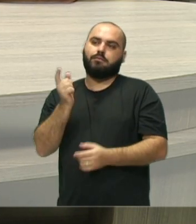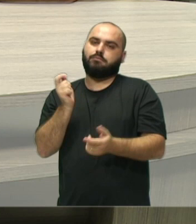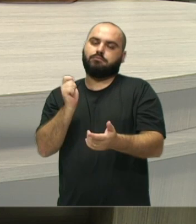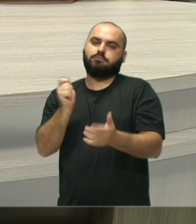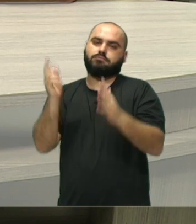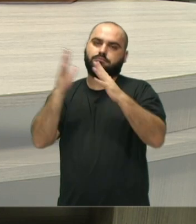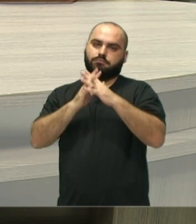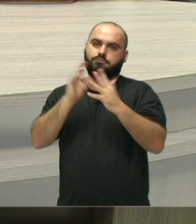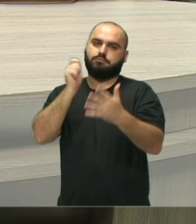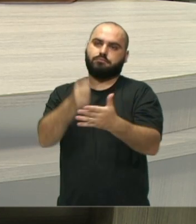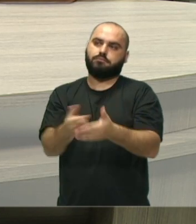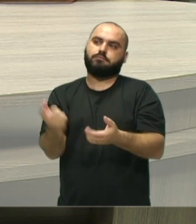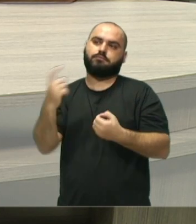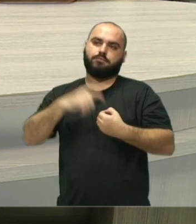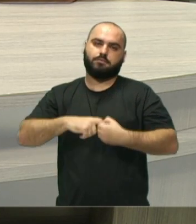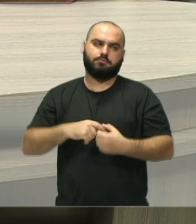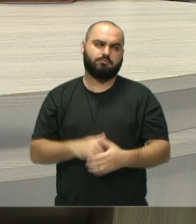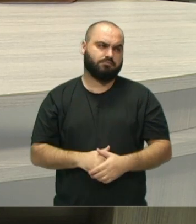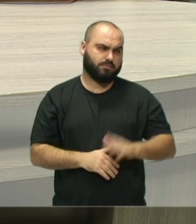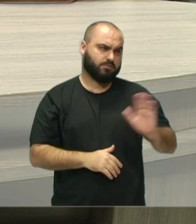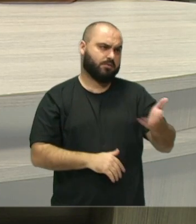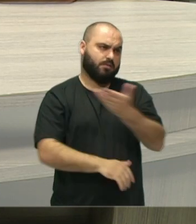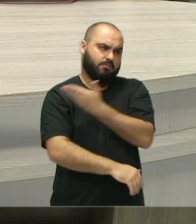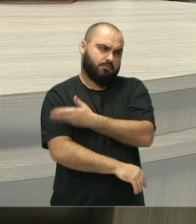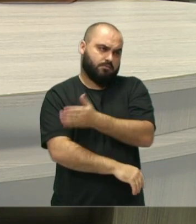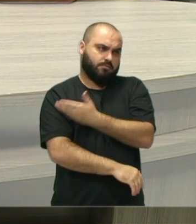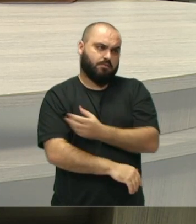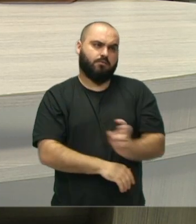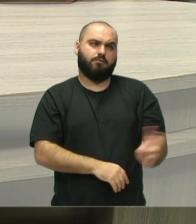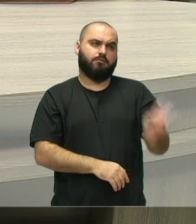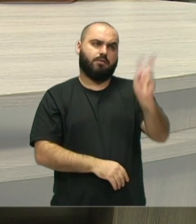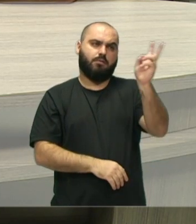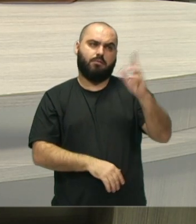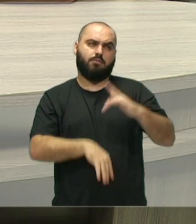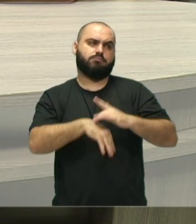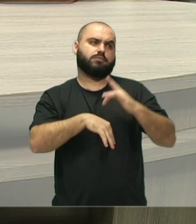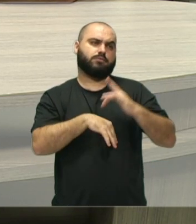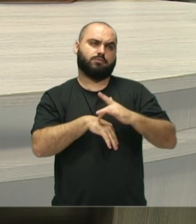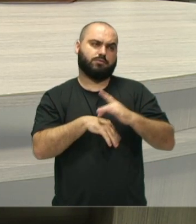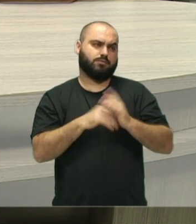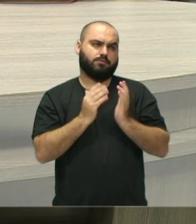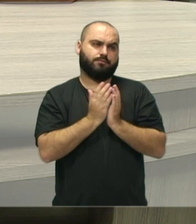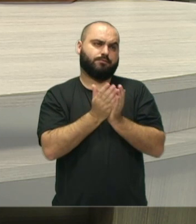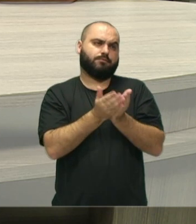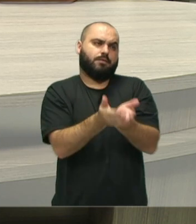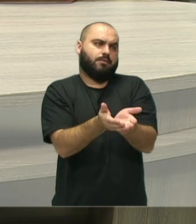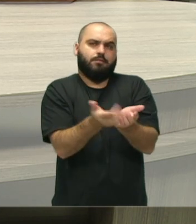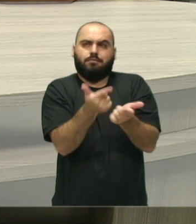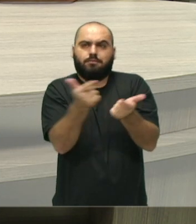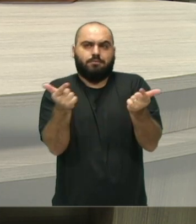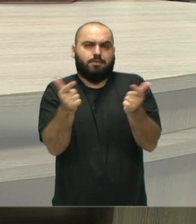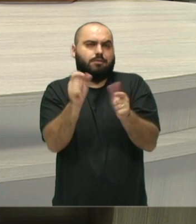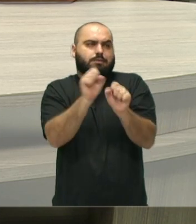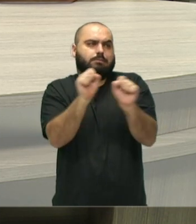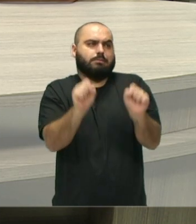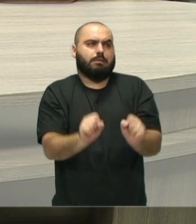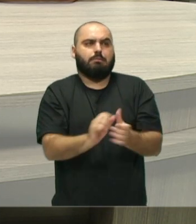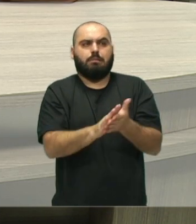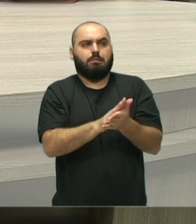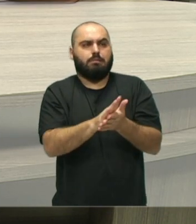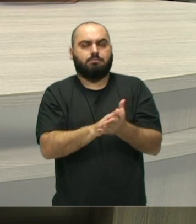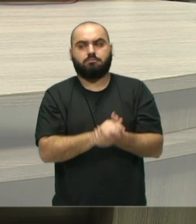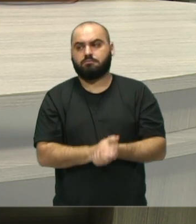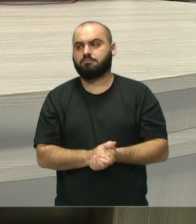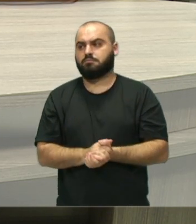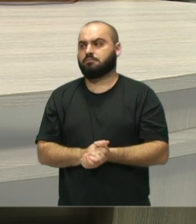né? Sim, mas para quem está acostumado hoje a pagar um valor absurdo de ferryboat e não ter um sistema que flua, né? As